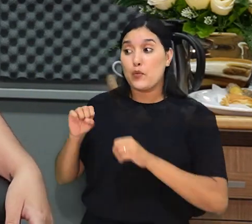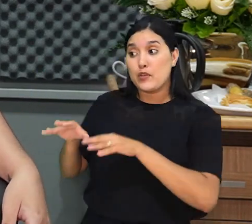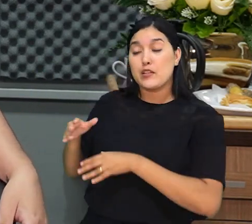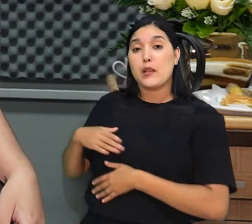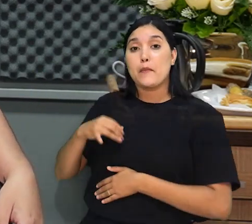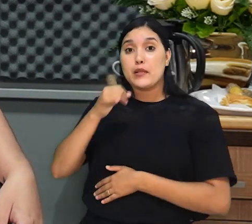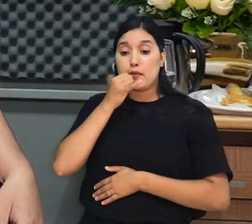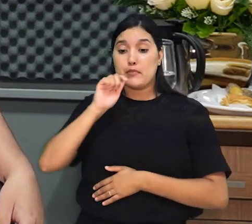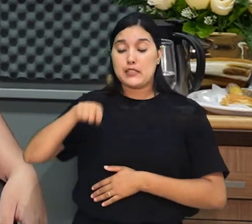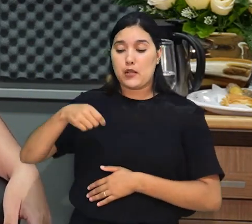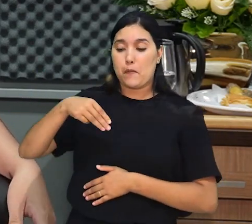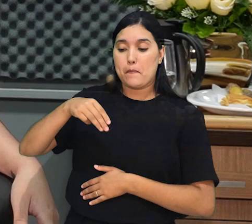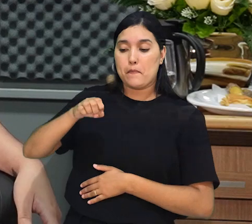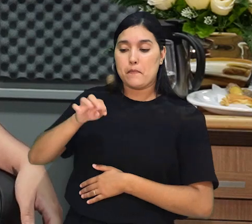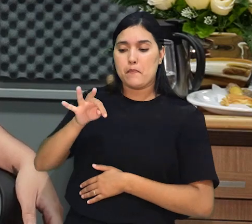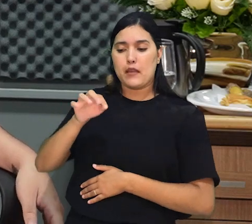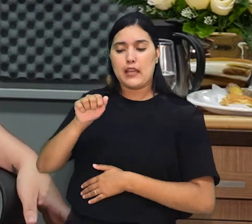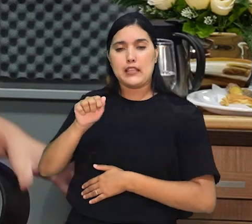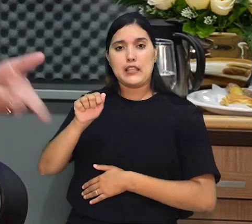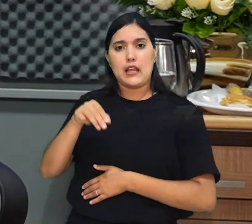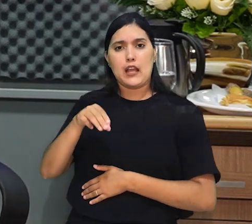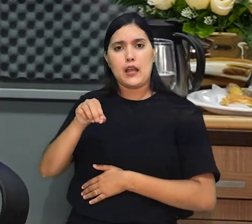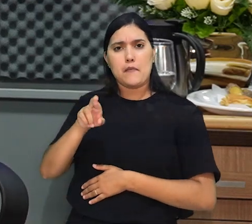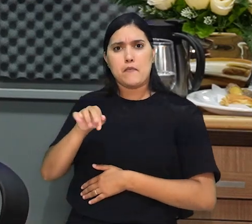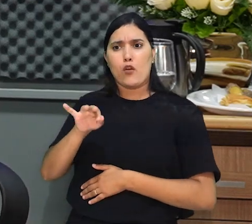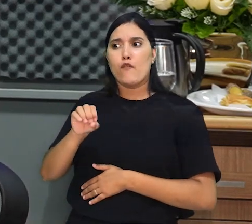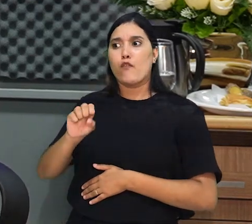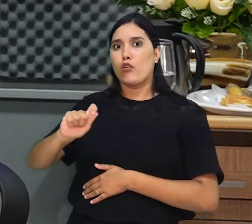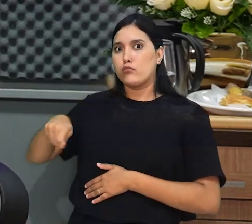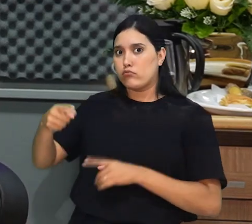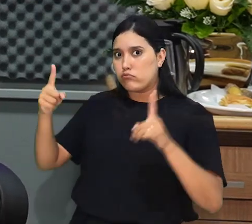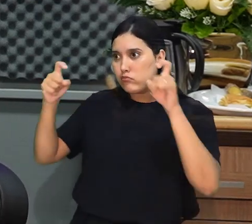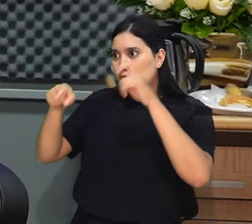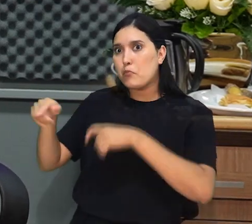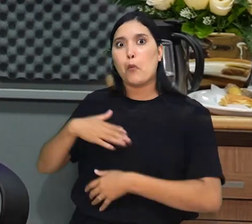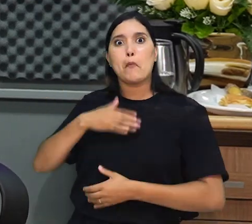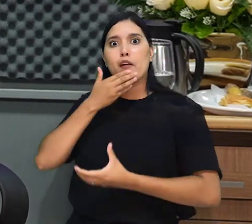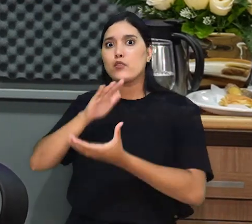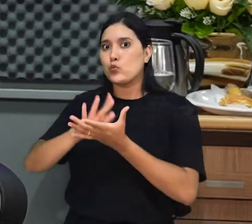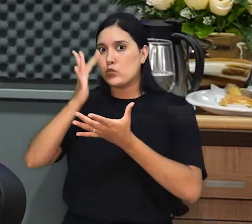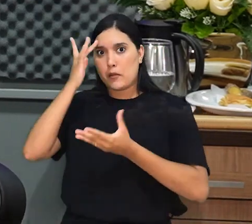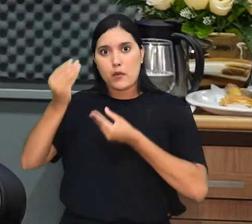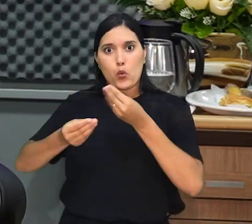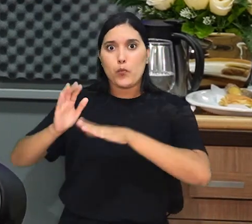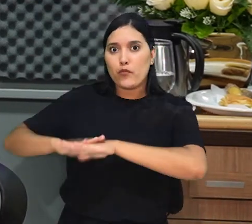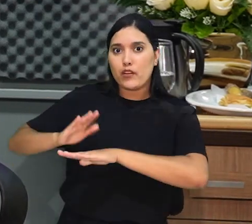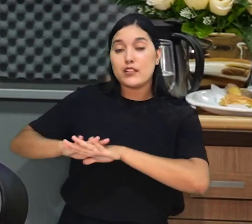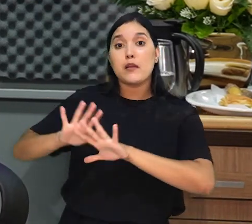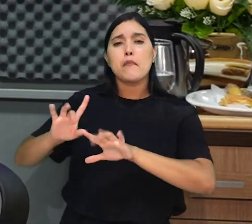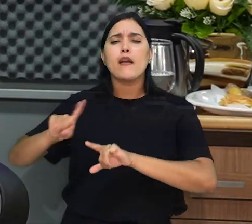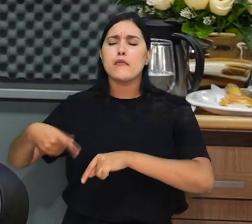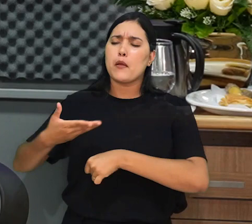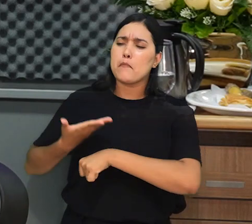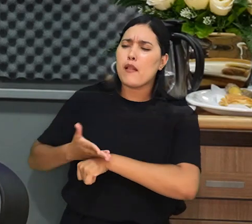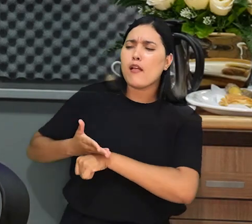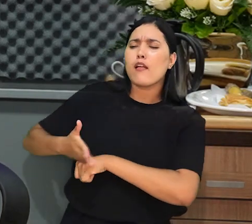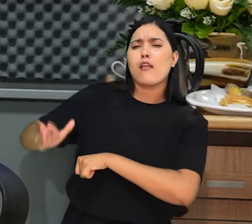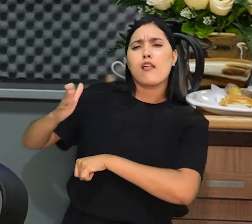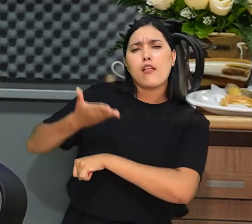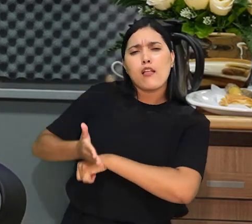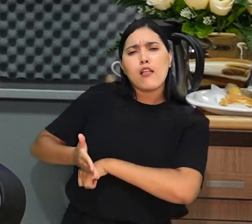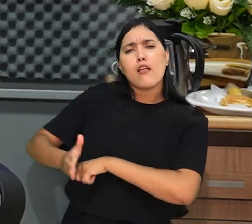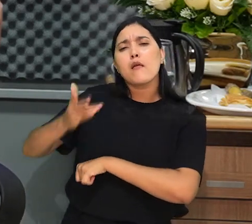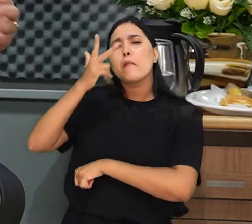até ensinei pro Jota o sinal de metamorfose, né? Que ele ficou um pouco assim, não sabia como fazer com a mão. É difícil, mas depois quando tu vai pegando